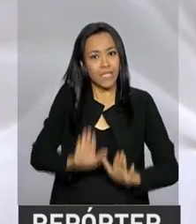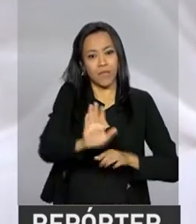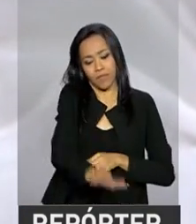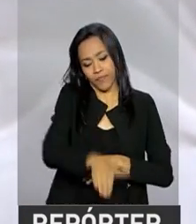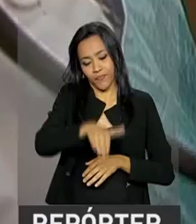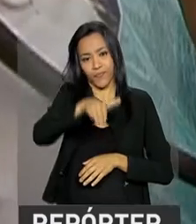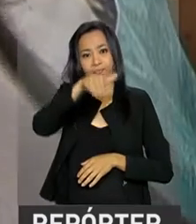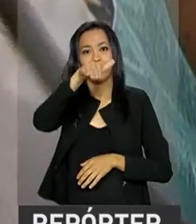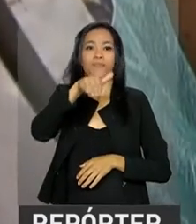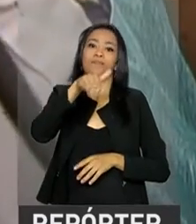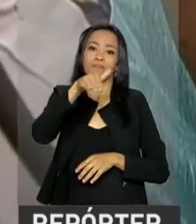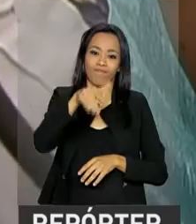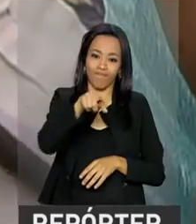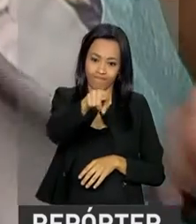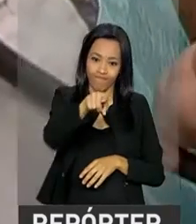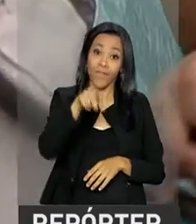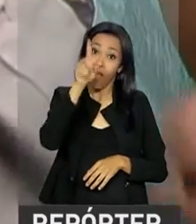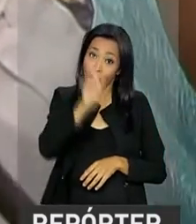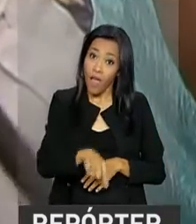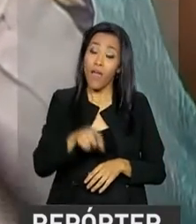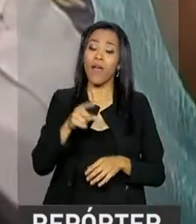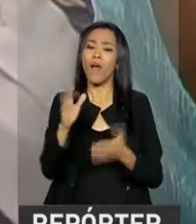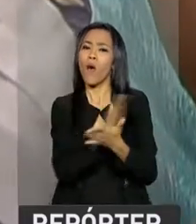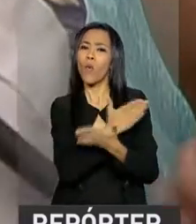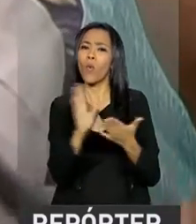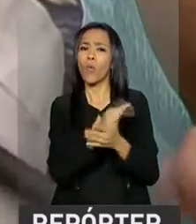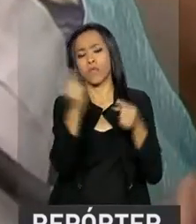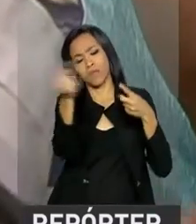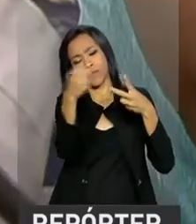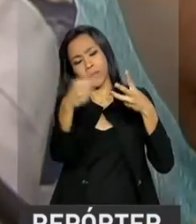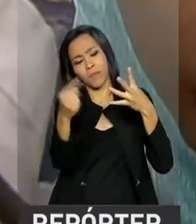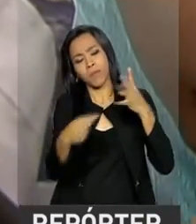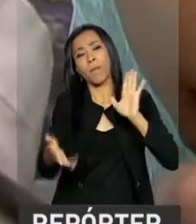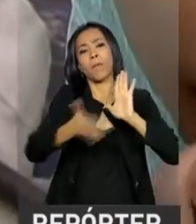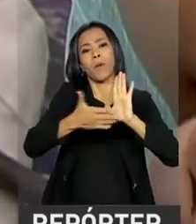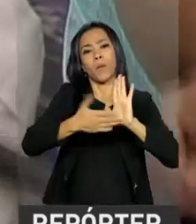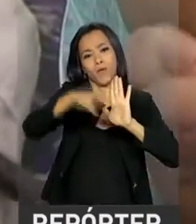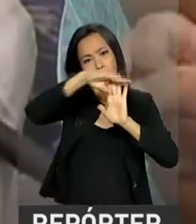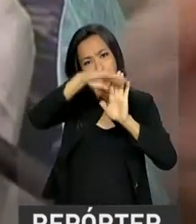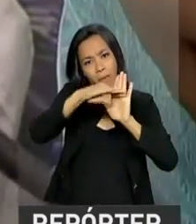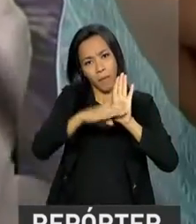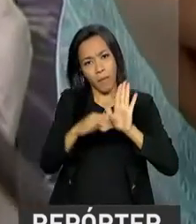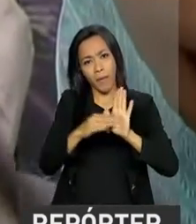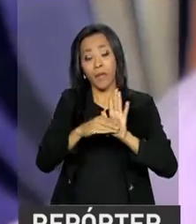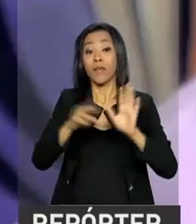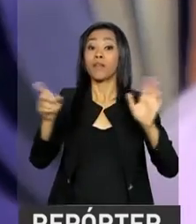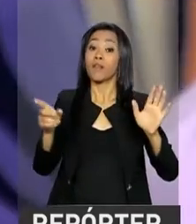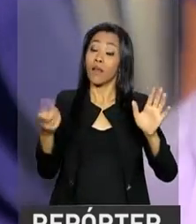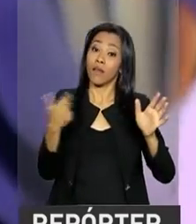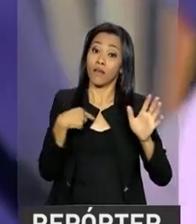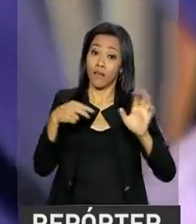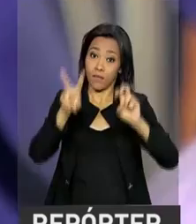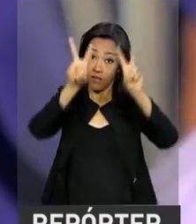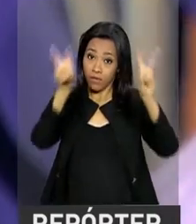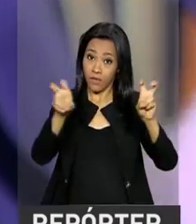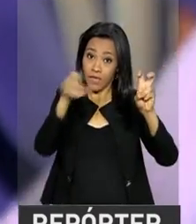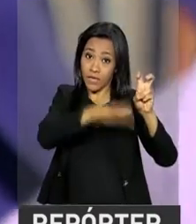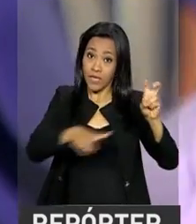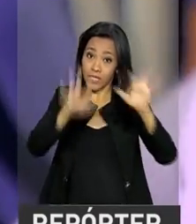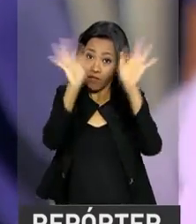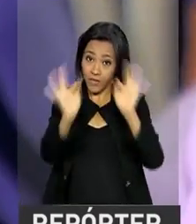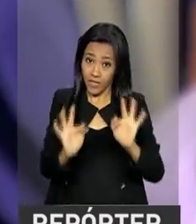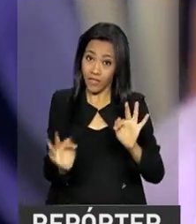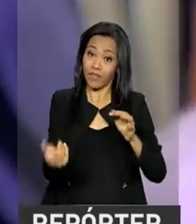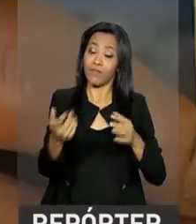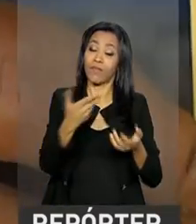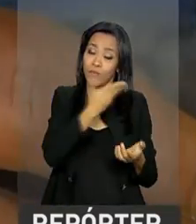os primeiros anos de vida. Essas são algumas das metas do programa Criança Feliz do governo federal, voltado para crianças de até